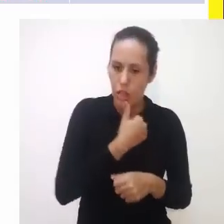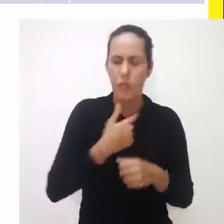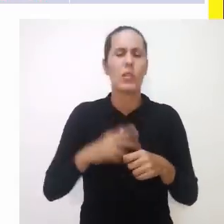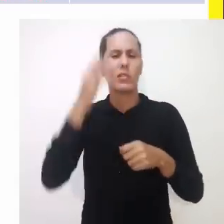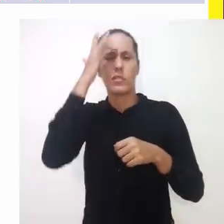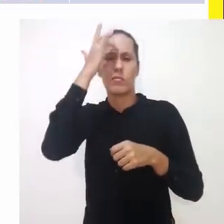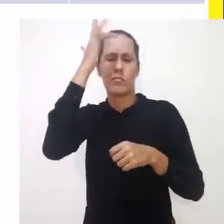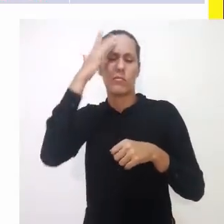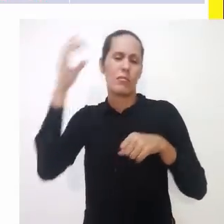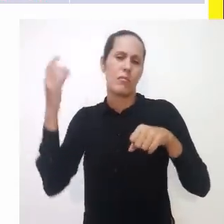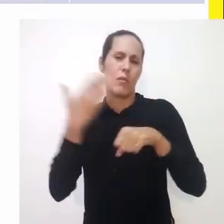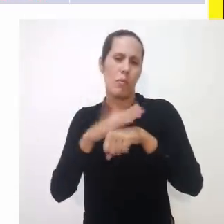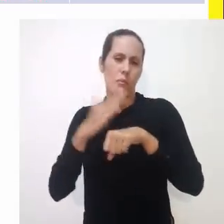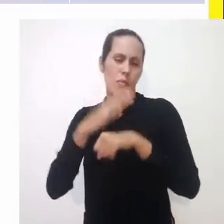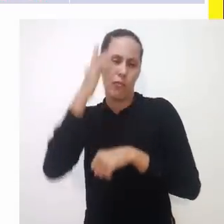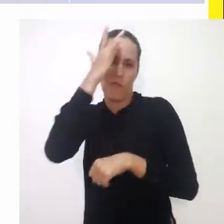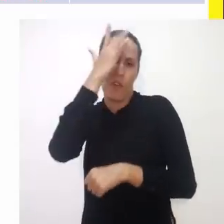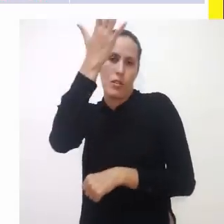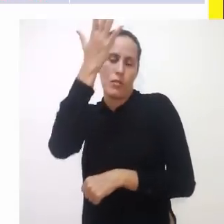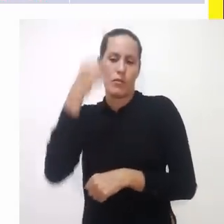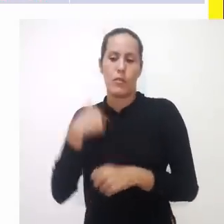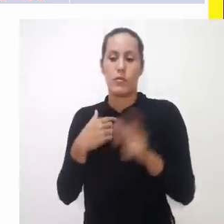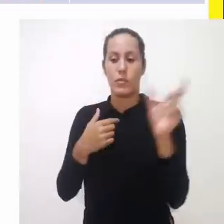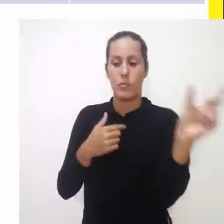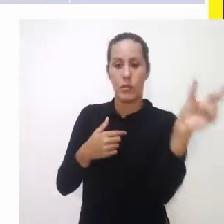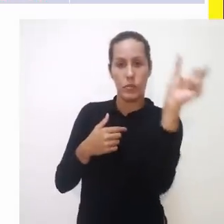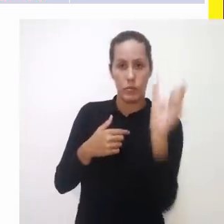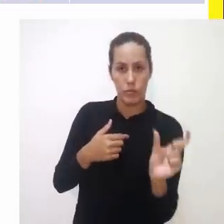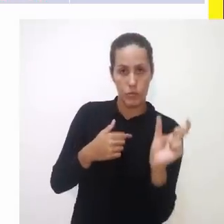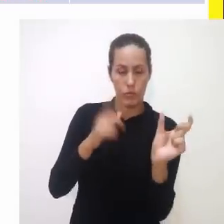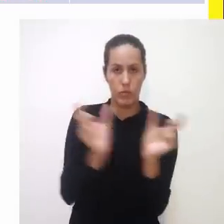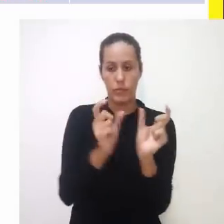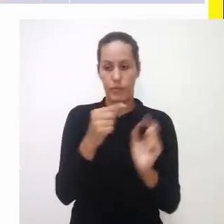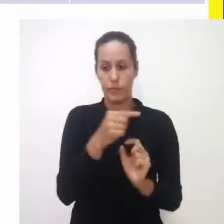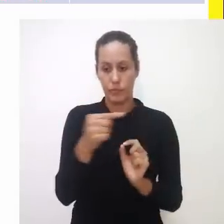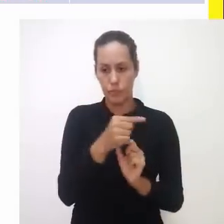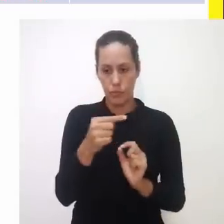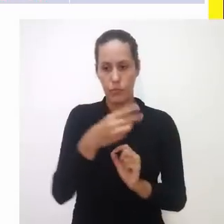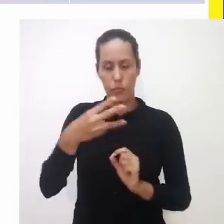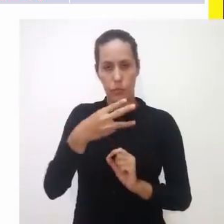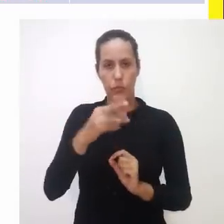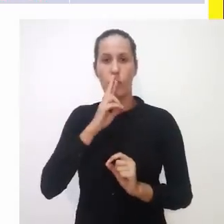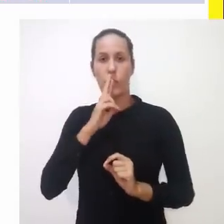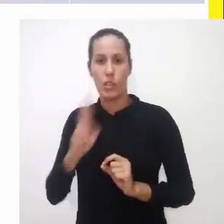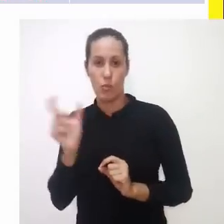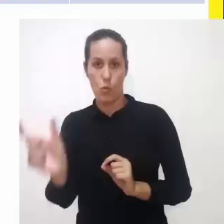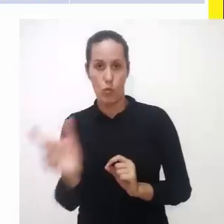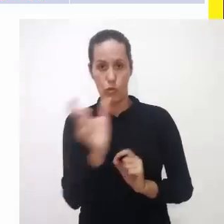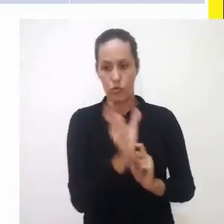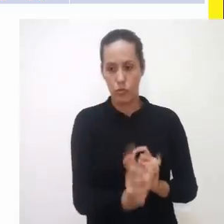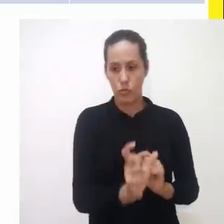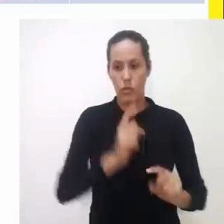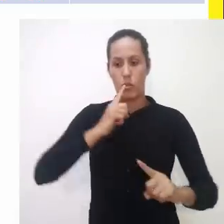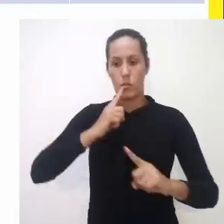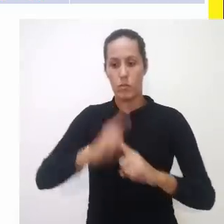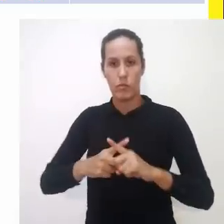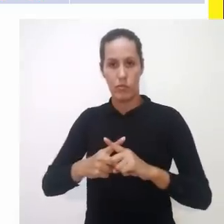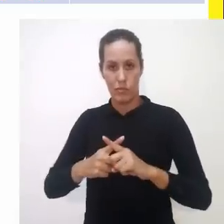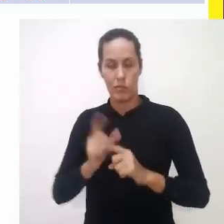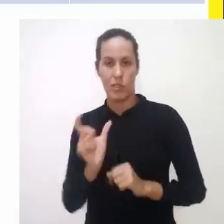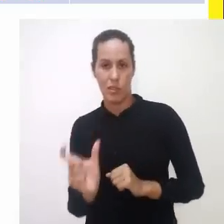número de lados menos 3, depois pega o resultado, multiplica pelo número de lados e depois tira a metade dele, que